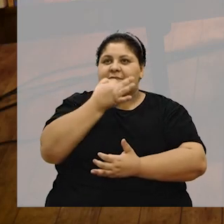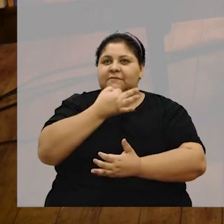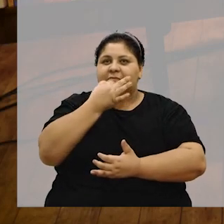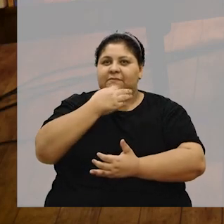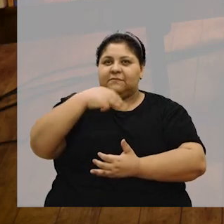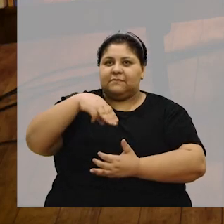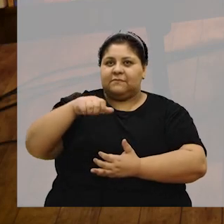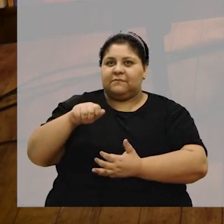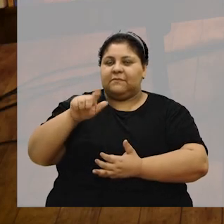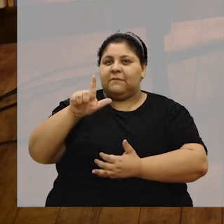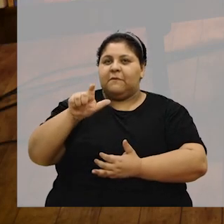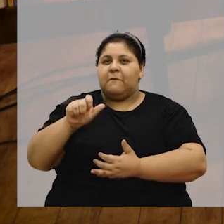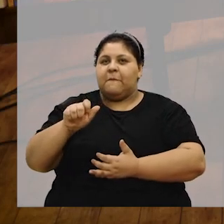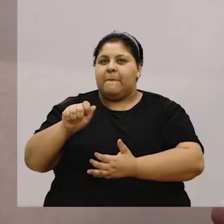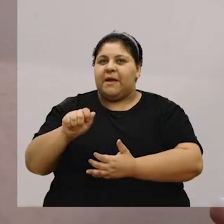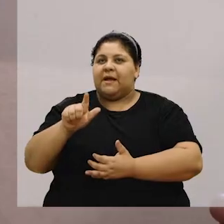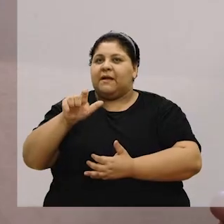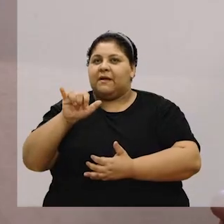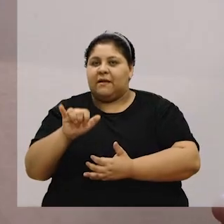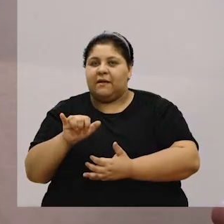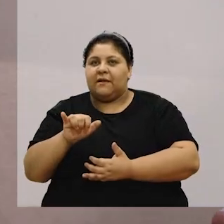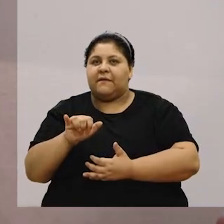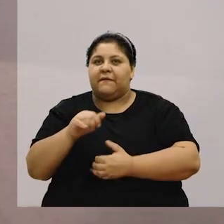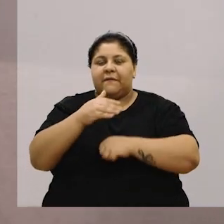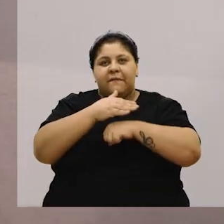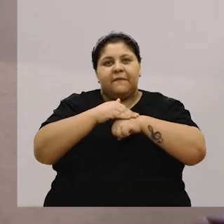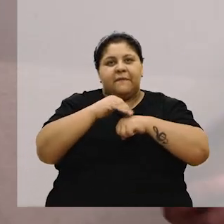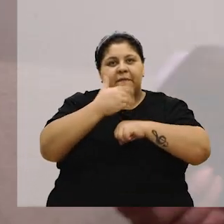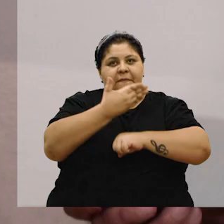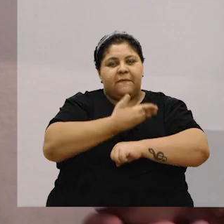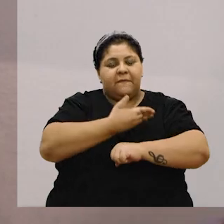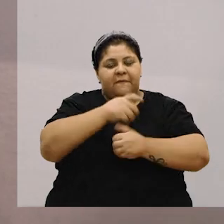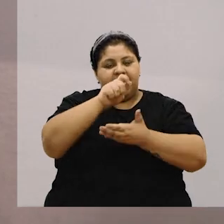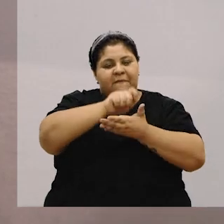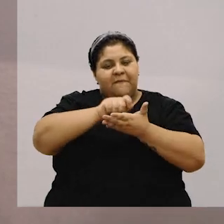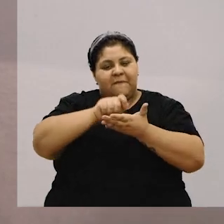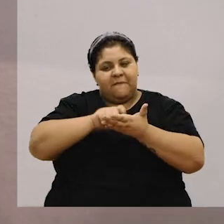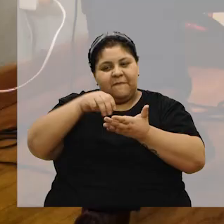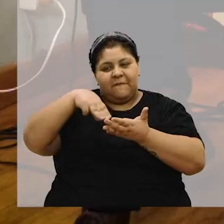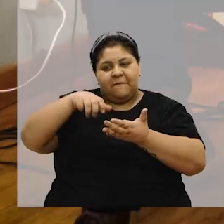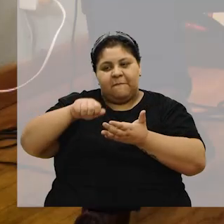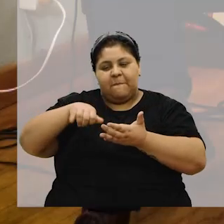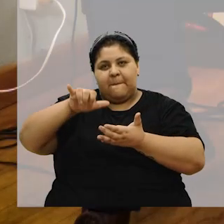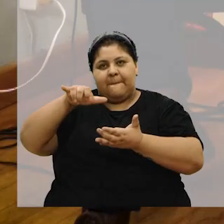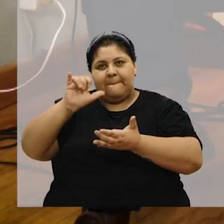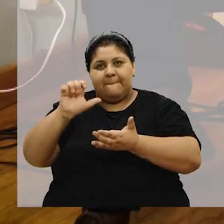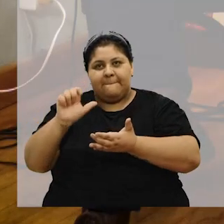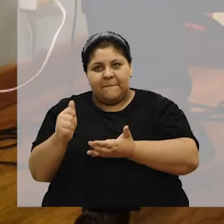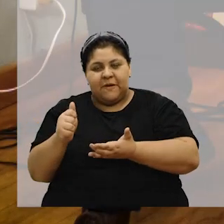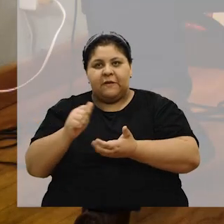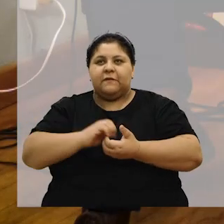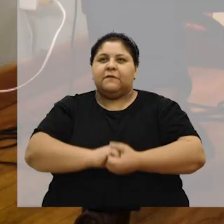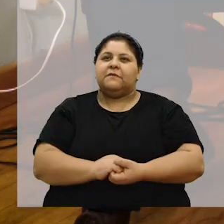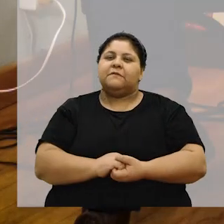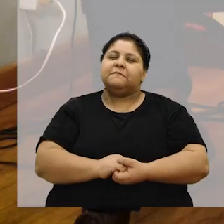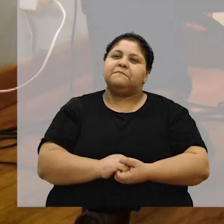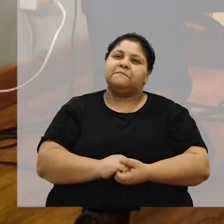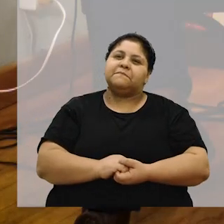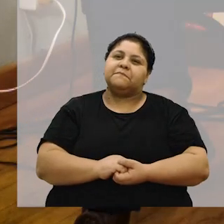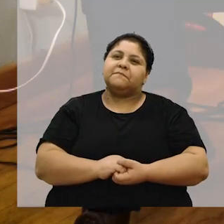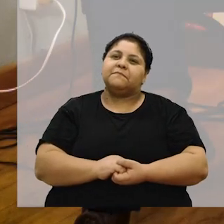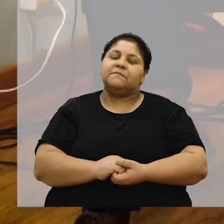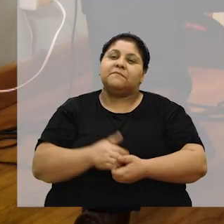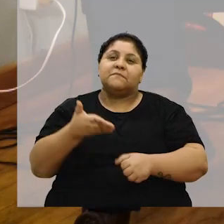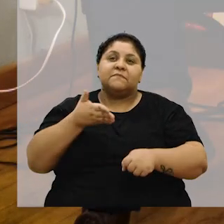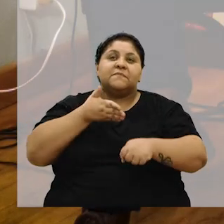da Cultura de Caxias do Sul, Magali Quadros, a nossa querida amiga escritora, Maia